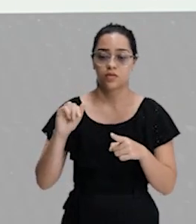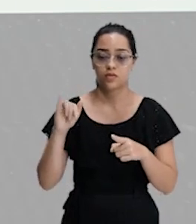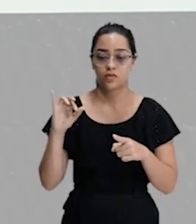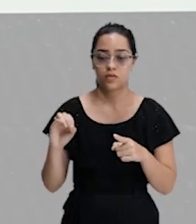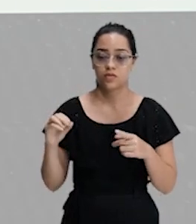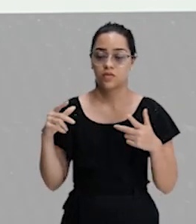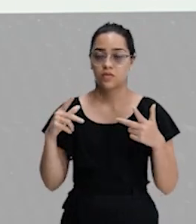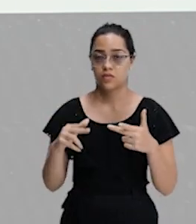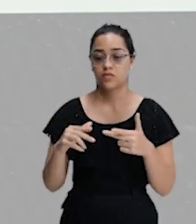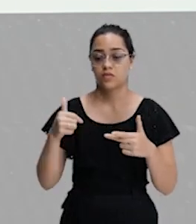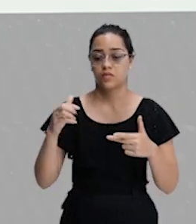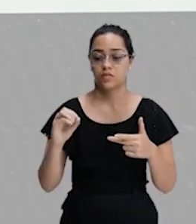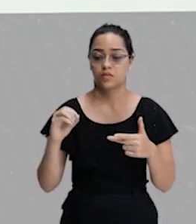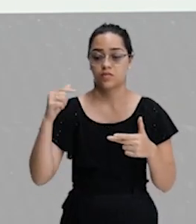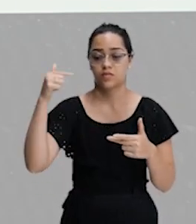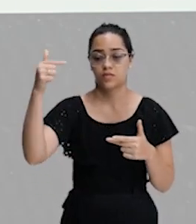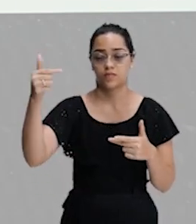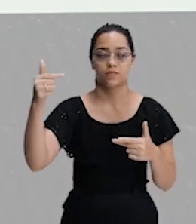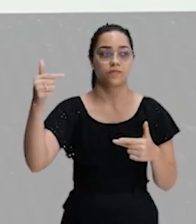que é 10 ao quadrado,